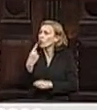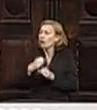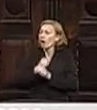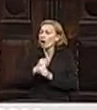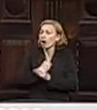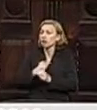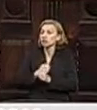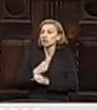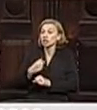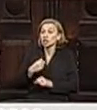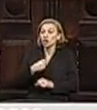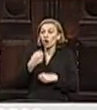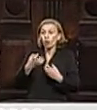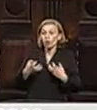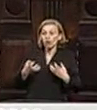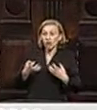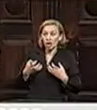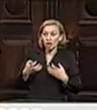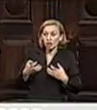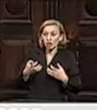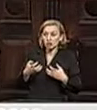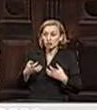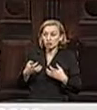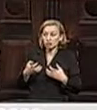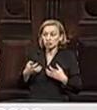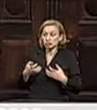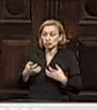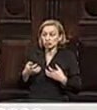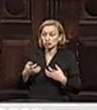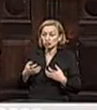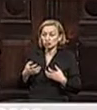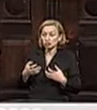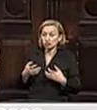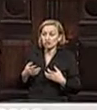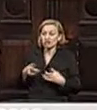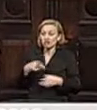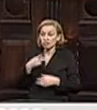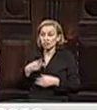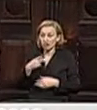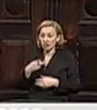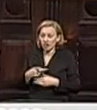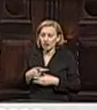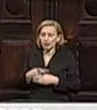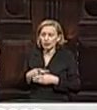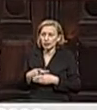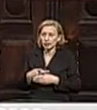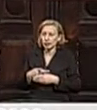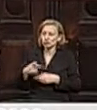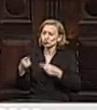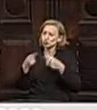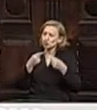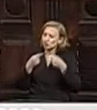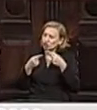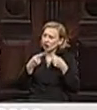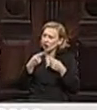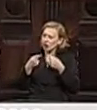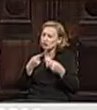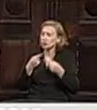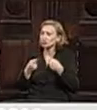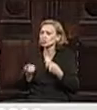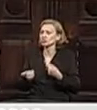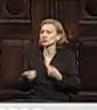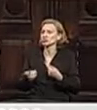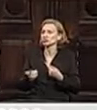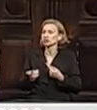e eu quero esgotar todas as possibilidades através do diálogo, através